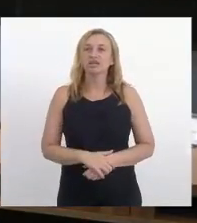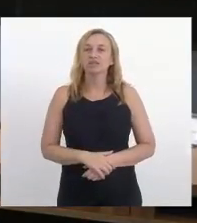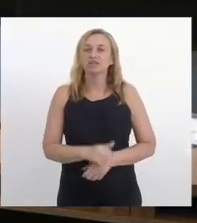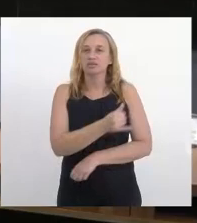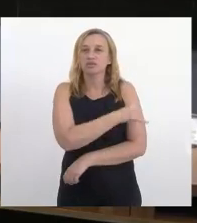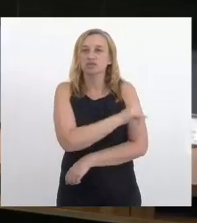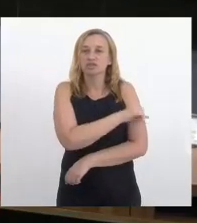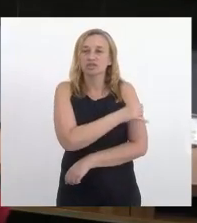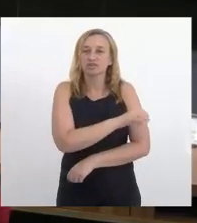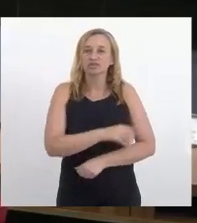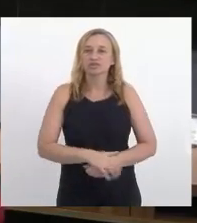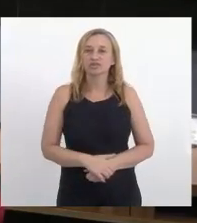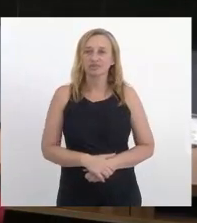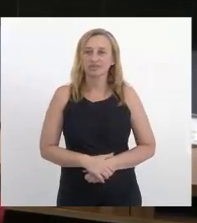Rio de Janeiro.